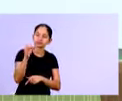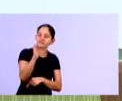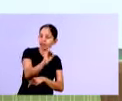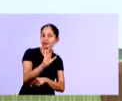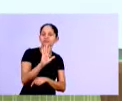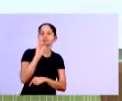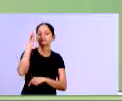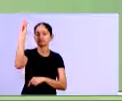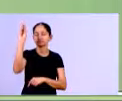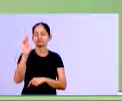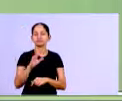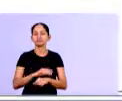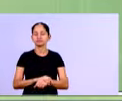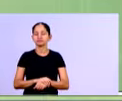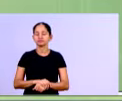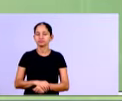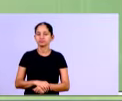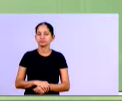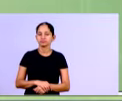0,001.